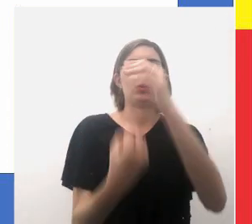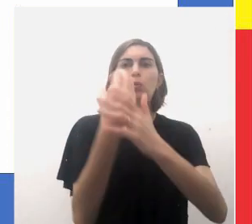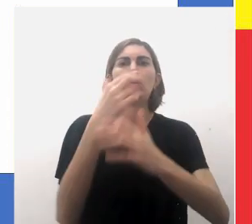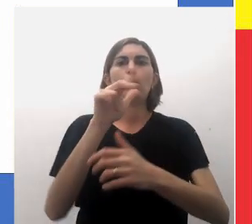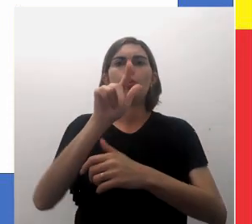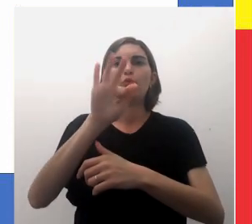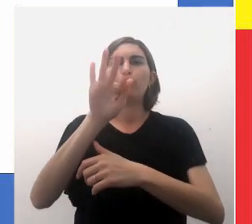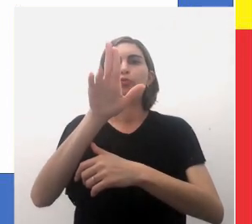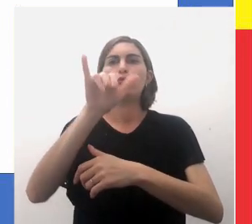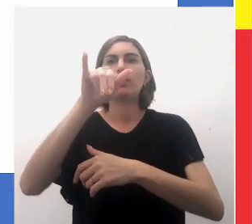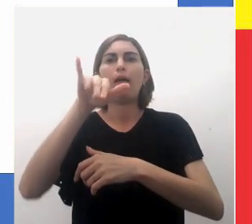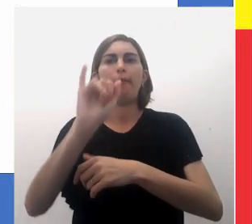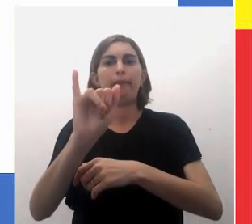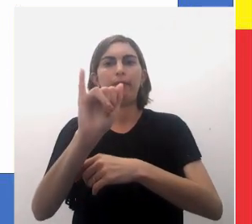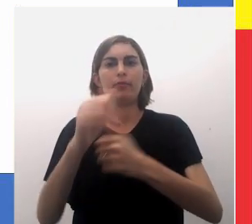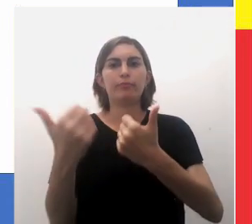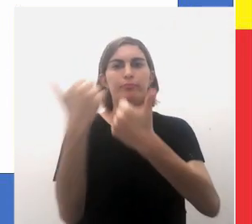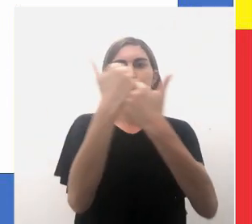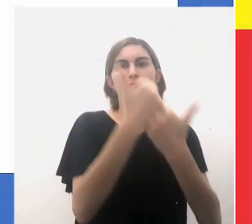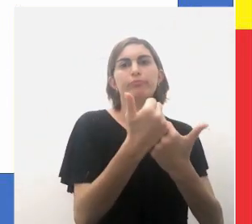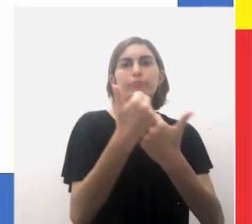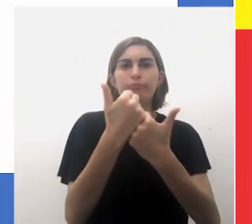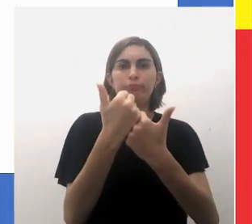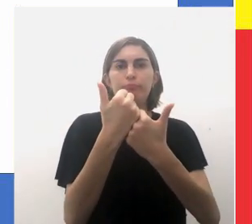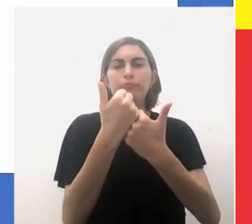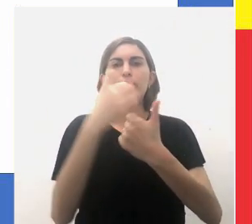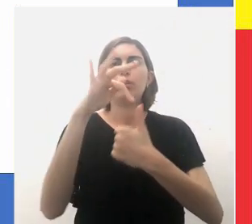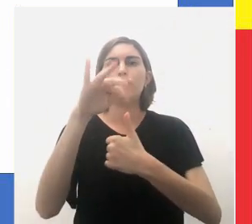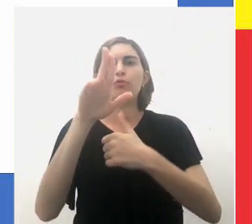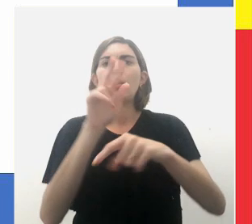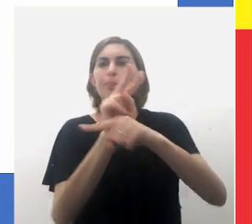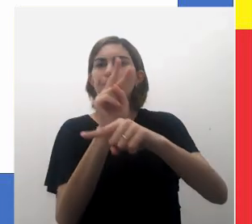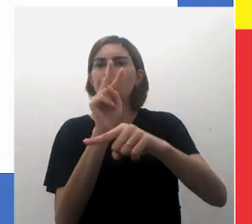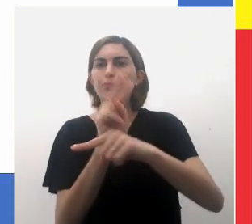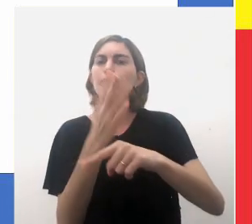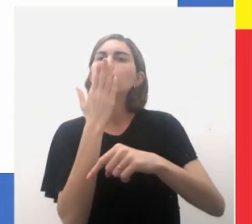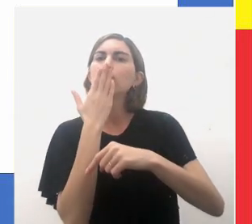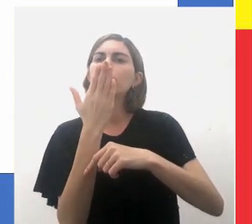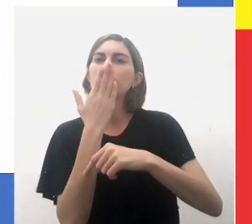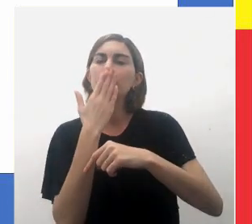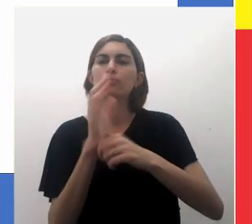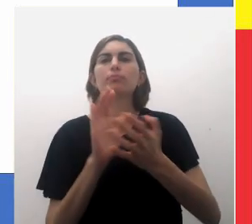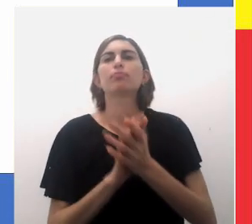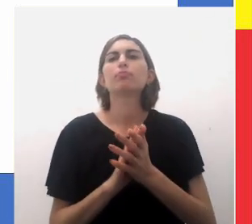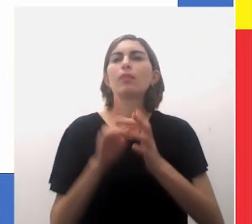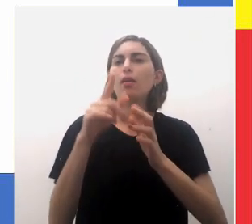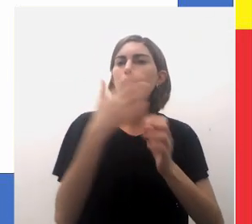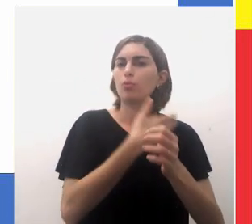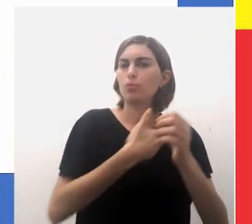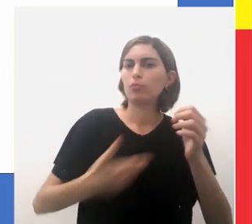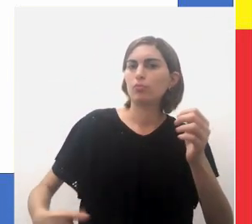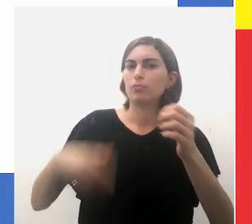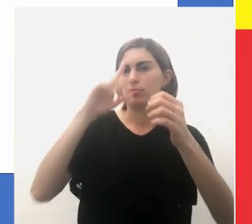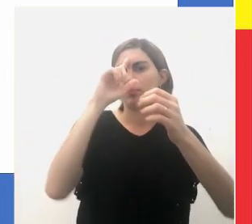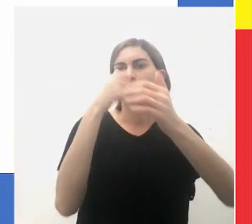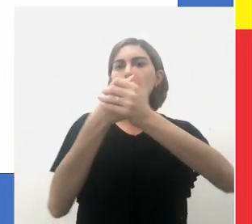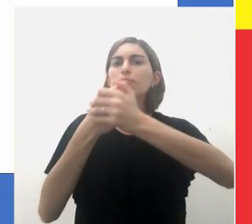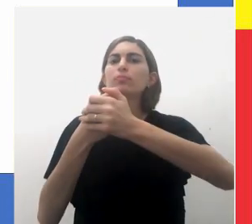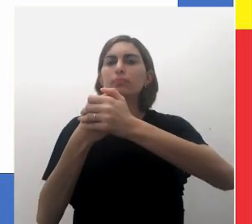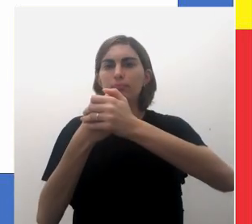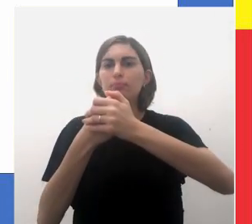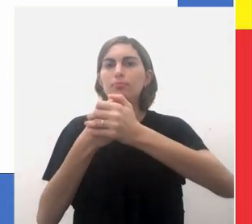é criada a FUNAI, em substituição do serviço de proteção ao índio. Essa decisão é governamental,